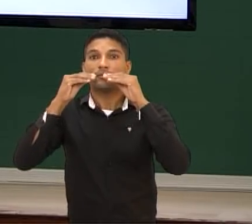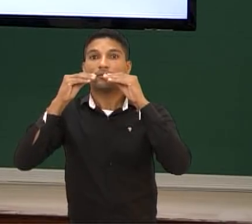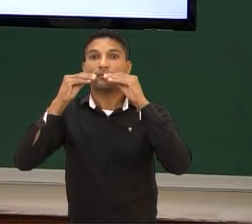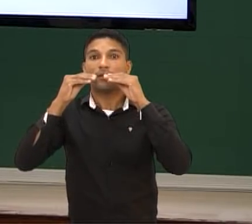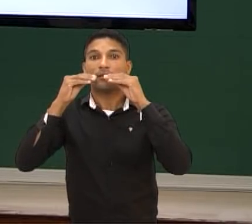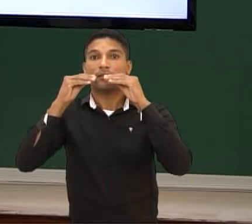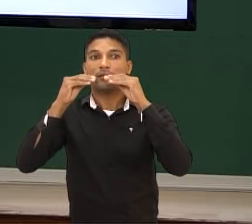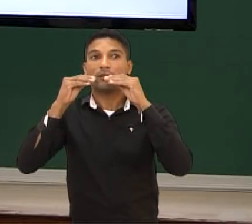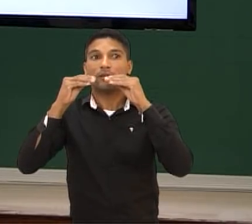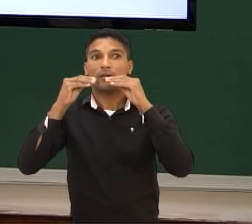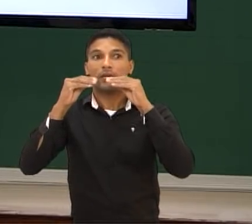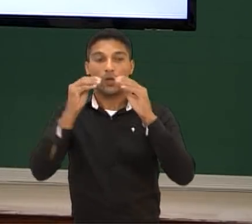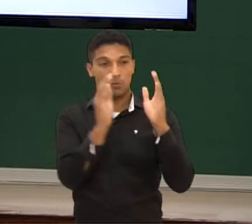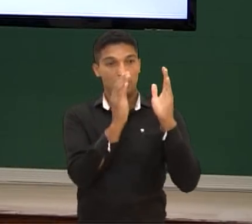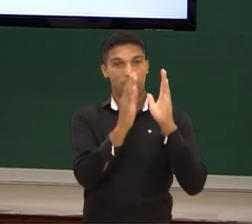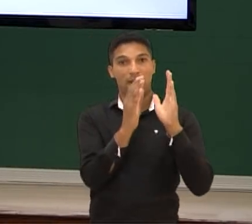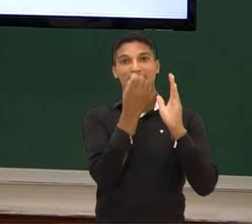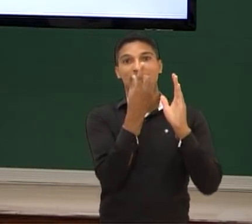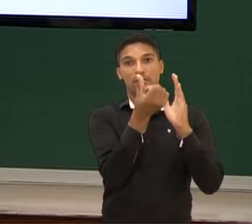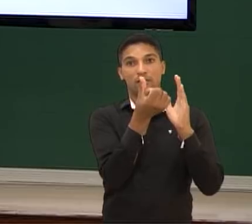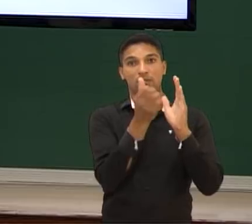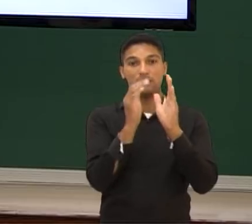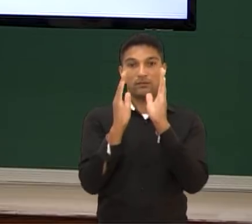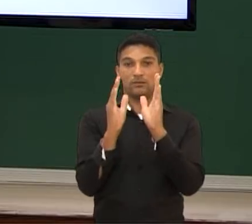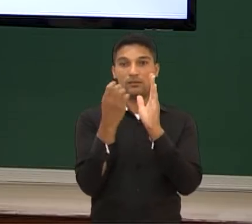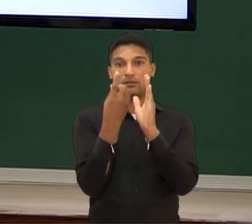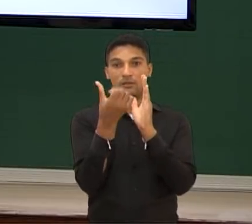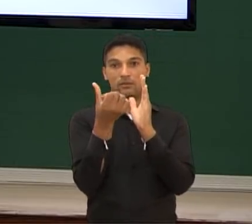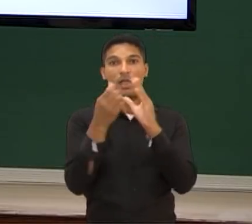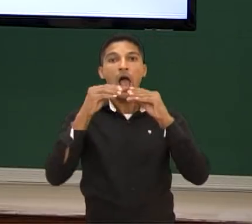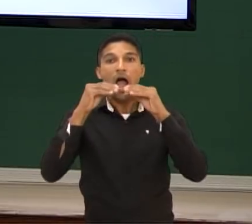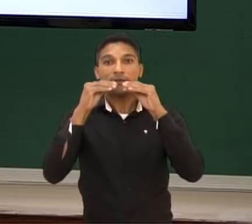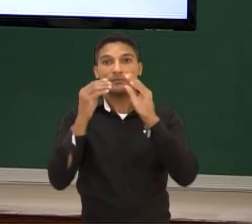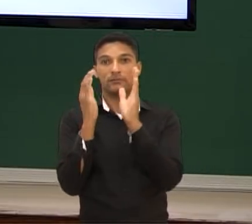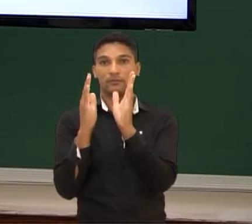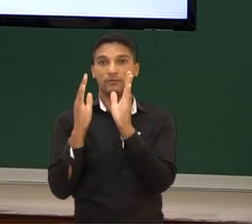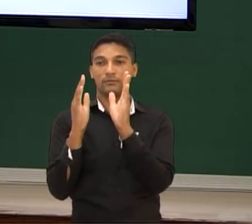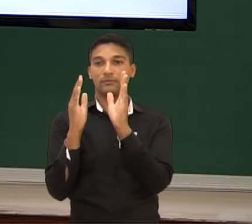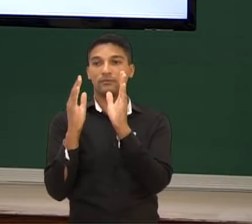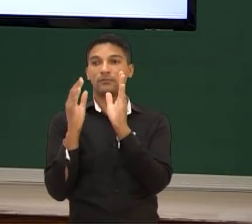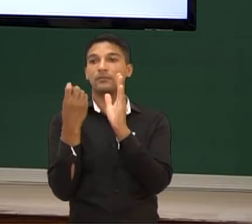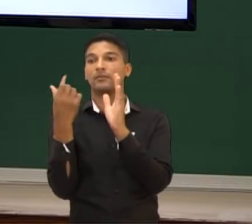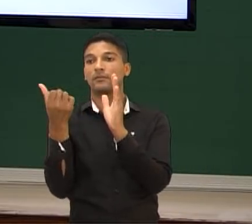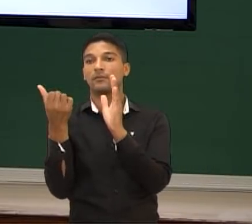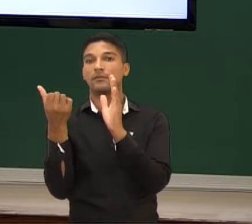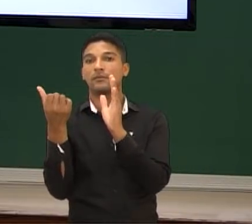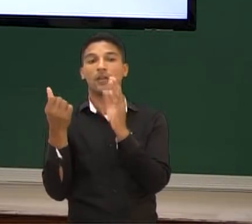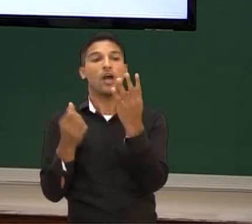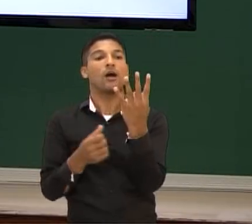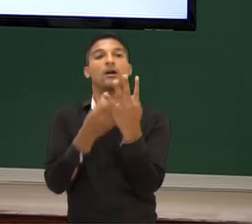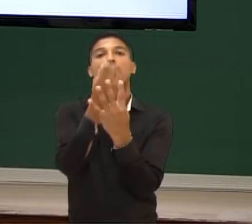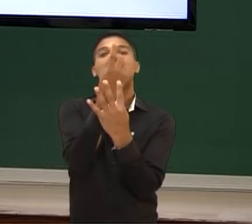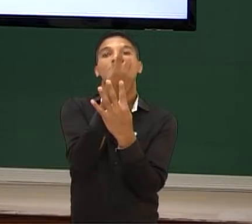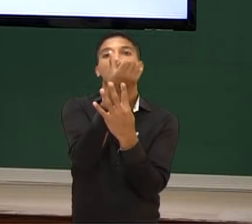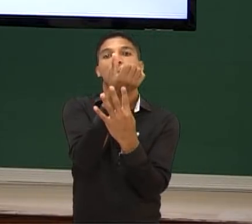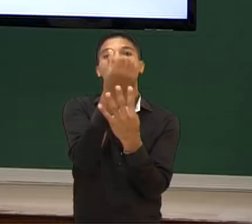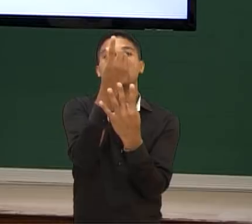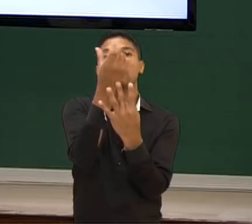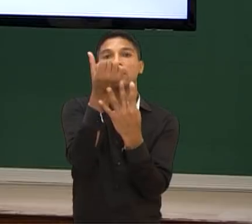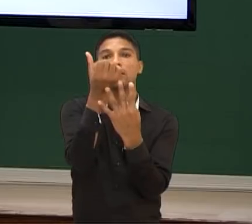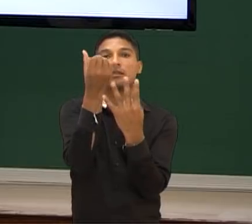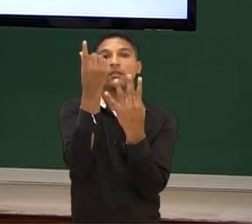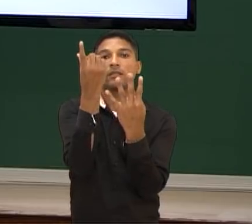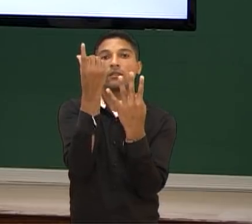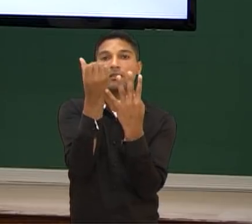parte 16, na segunda mais 16, na terceira mais 16, na quarta mais 16. Eu posso somar